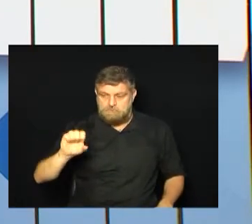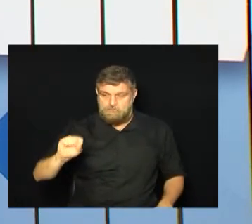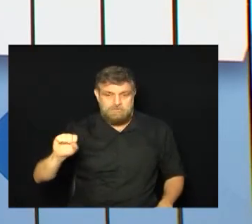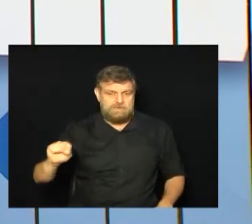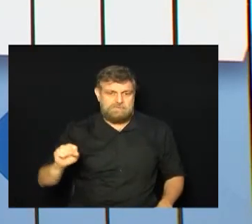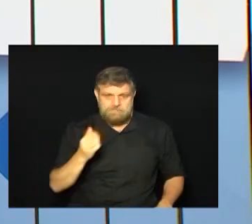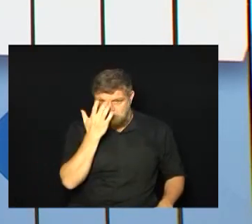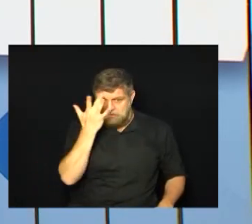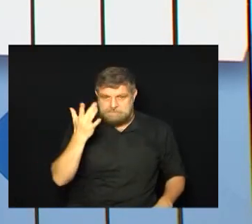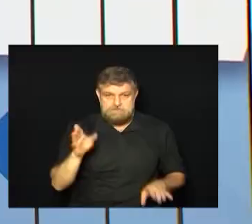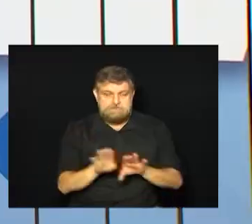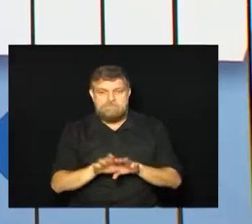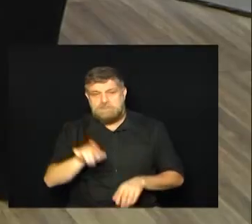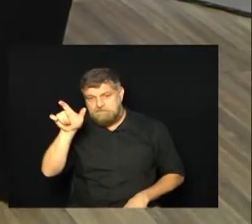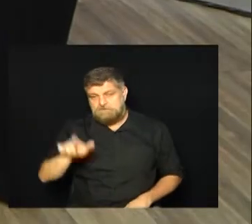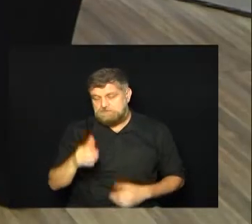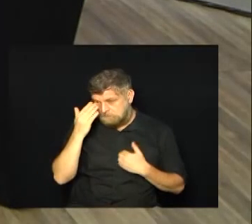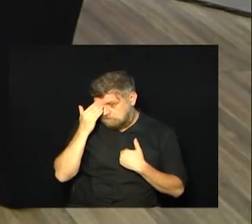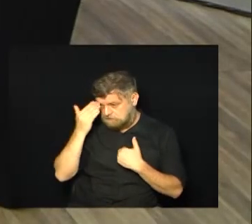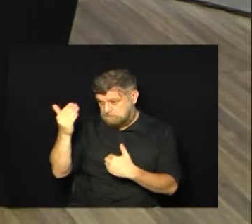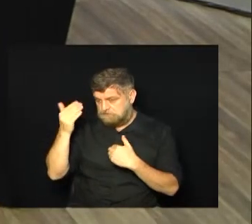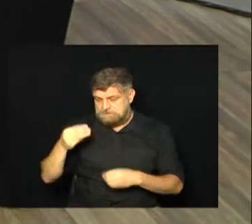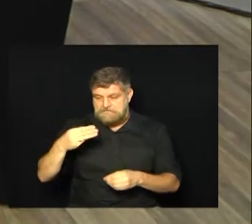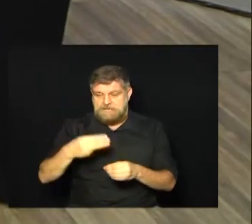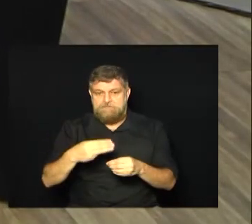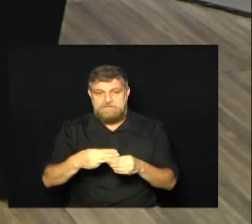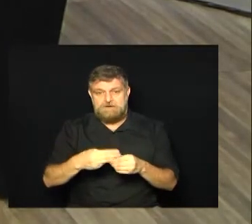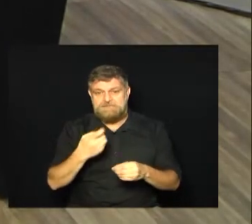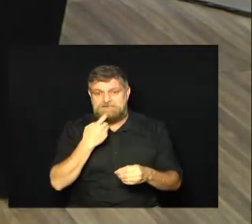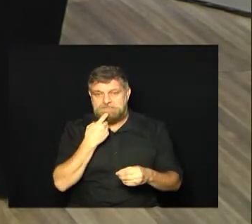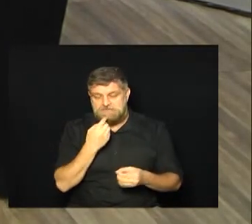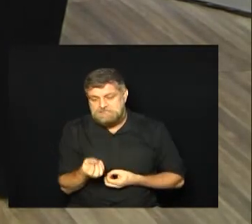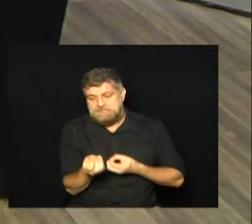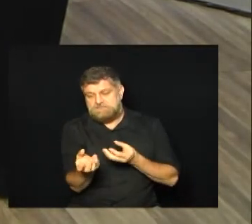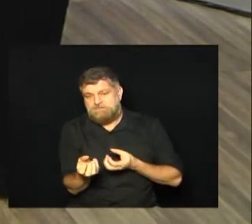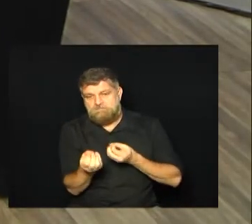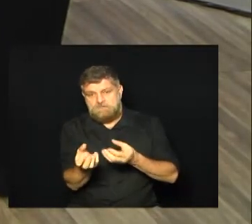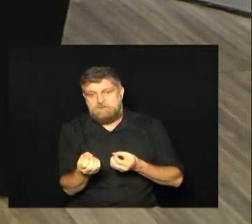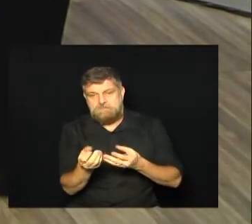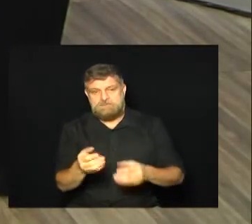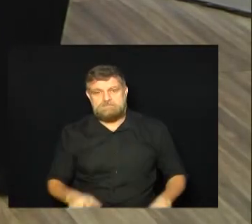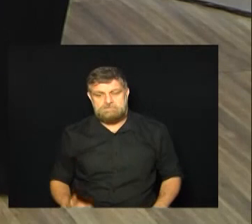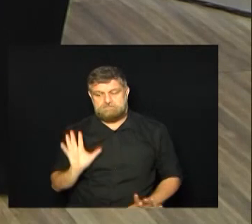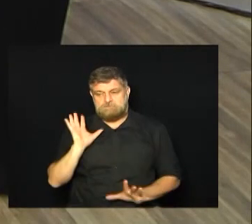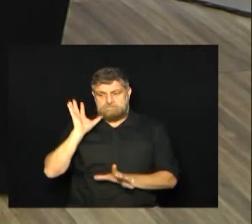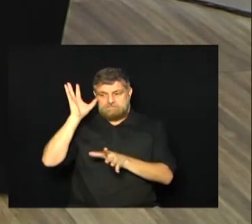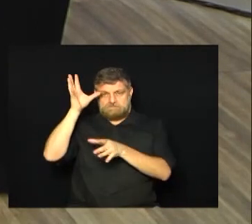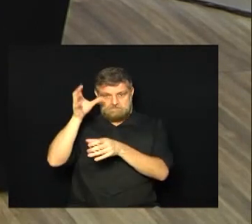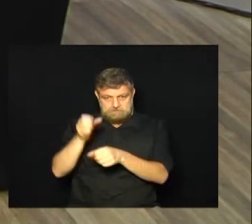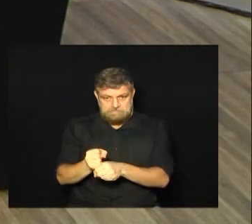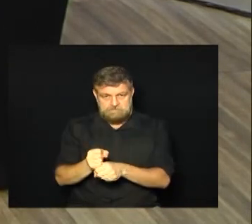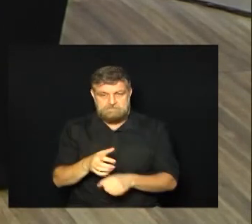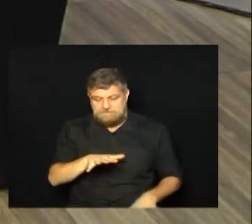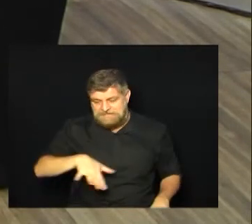999088888. Tá certo, então, Mina Abreu, muito obrigado pelas notícias da Metrópole de Campinas. De forma completa, nós abordamos parte